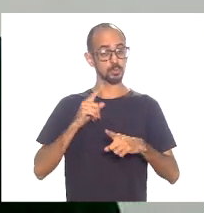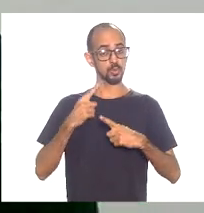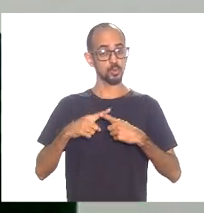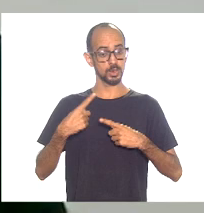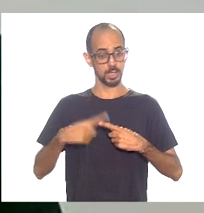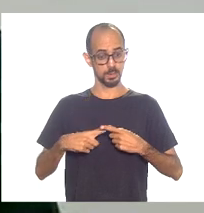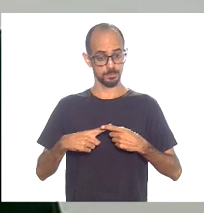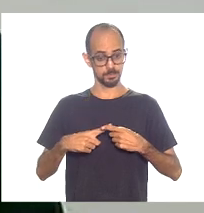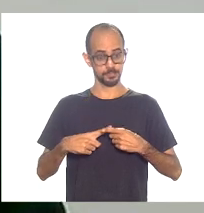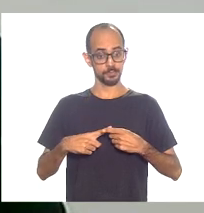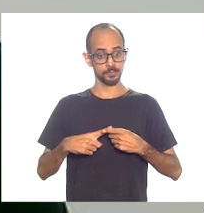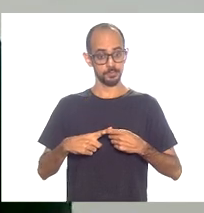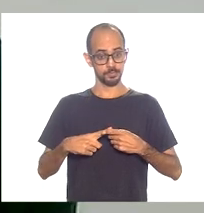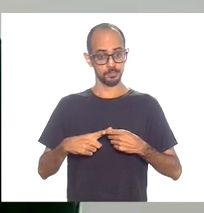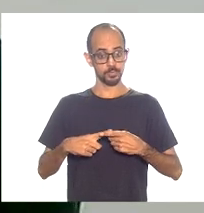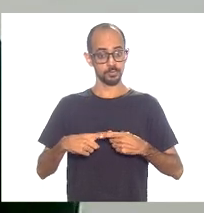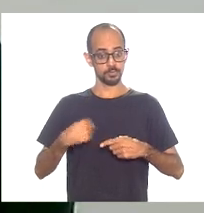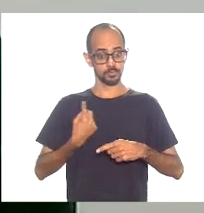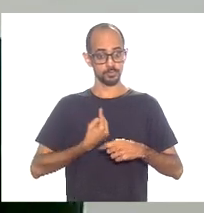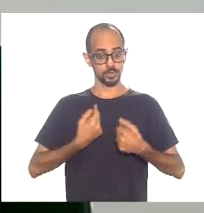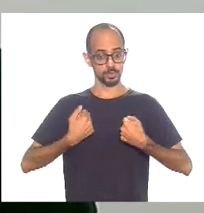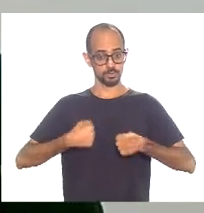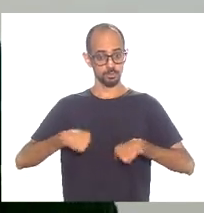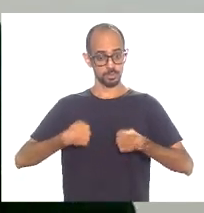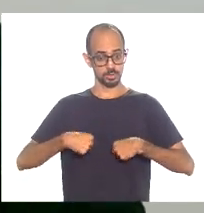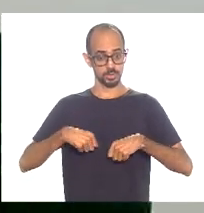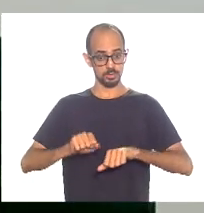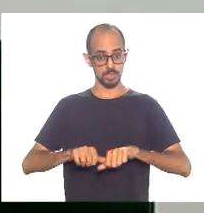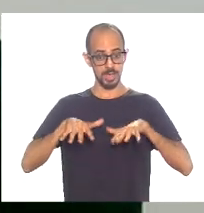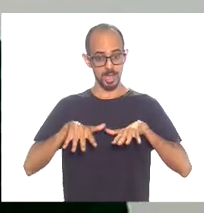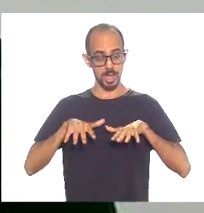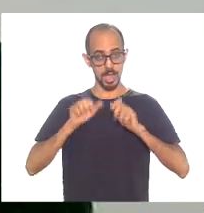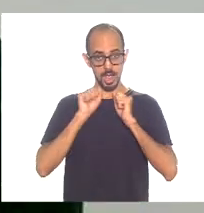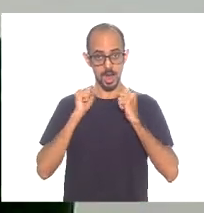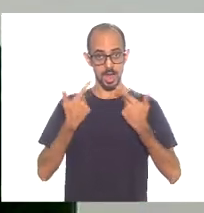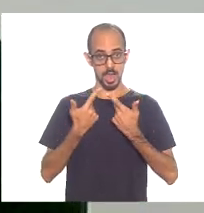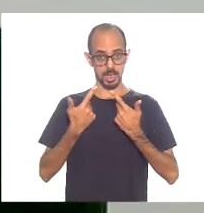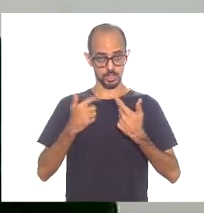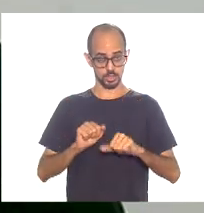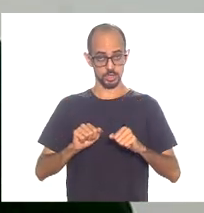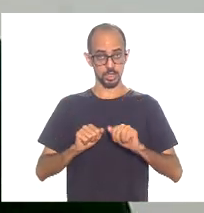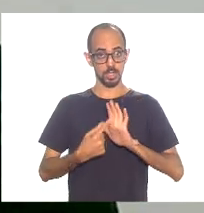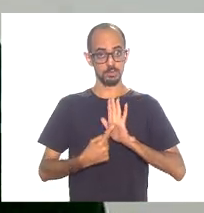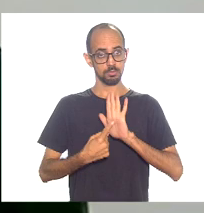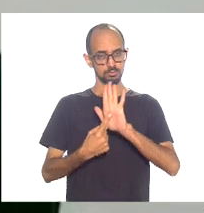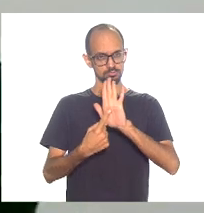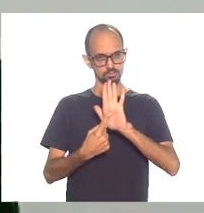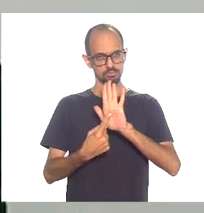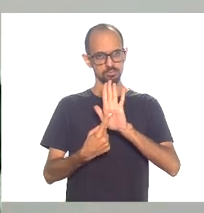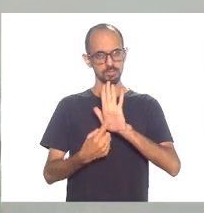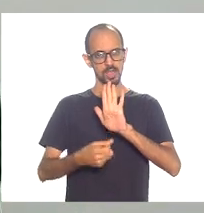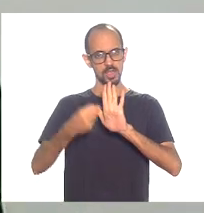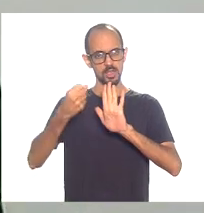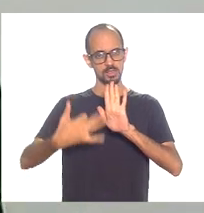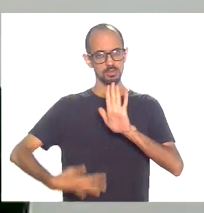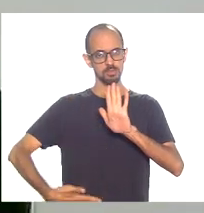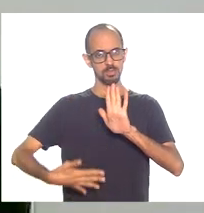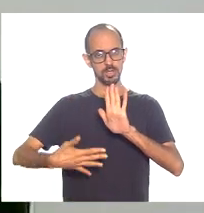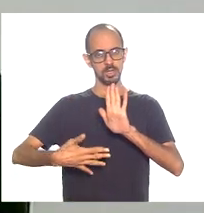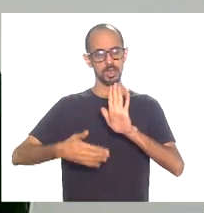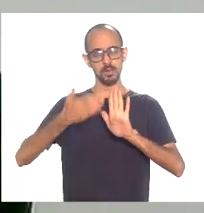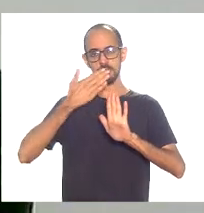porque é preciso que a Assembleia se manifeste a respeito do mérito do que pensam os senhores e senhoras